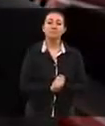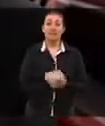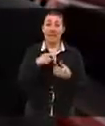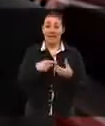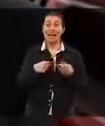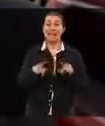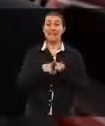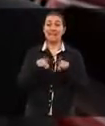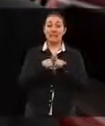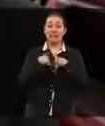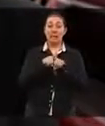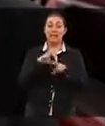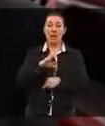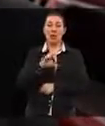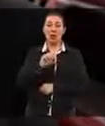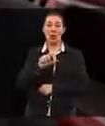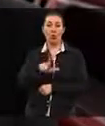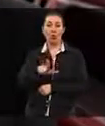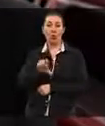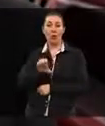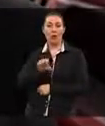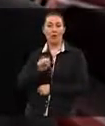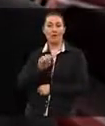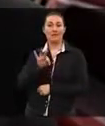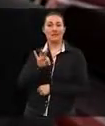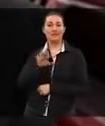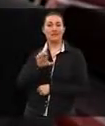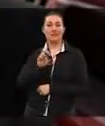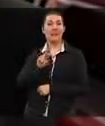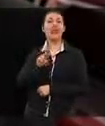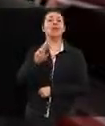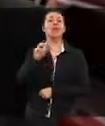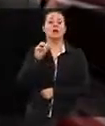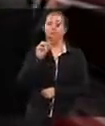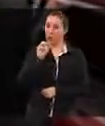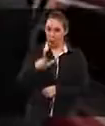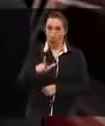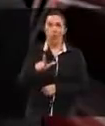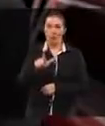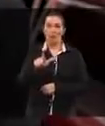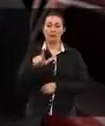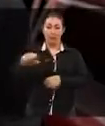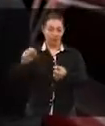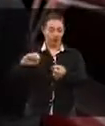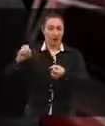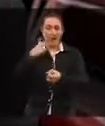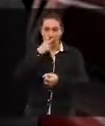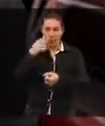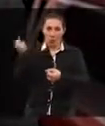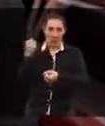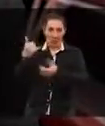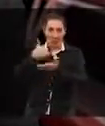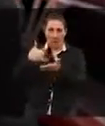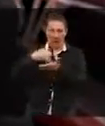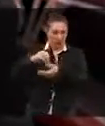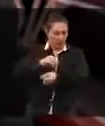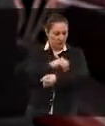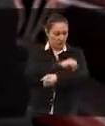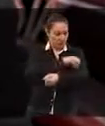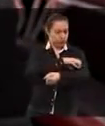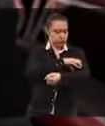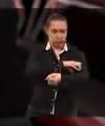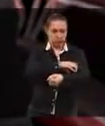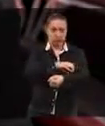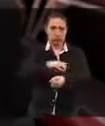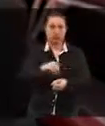aumentam consideravelmente os nossos lipídios sanguíneos, elas aumentam os triglicéridos, elas aumentam o colesterol, elas diminuem o